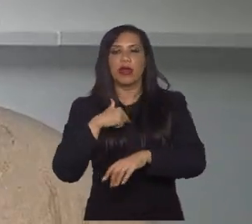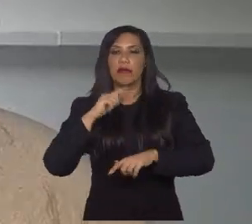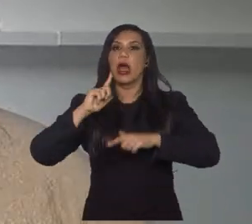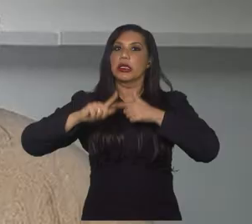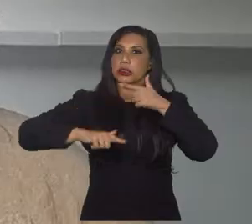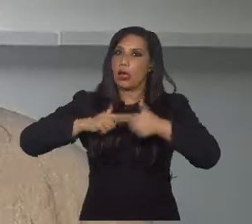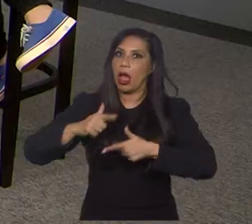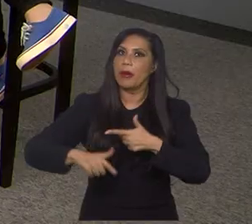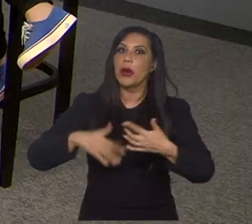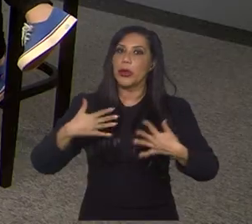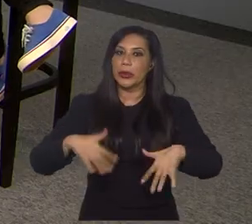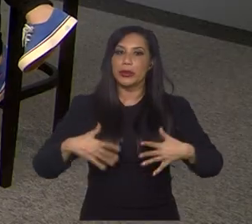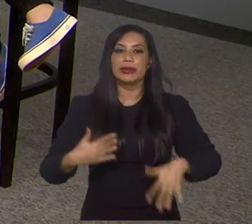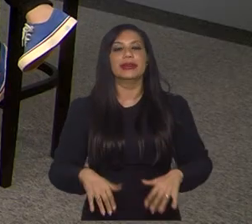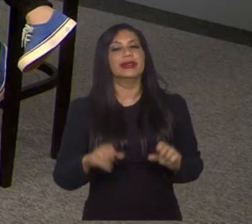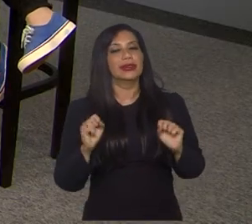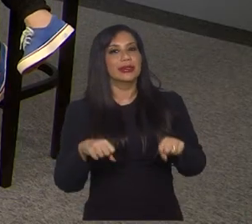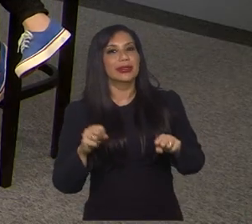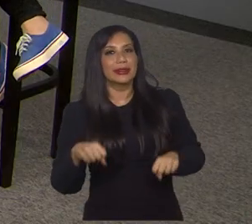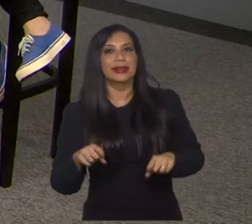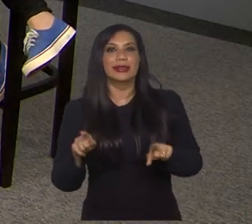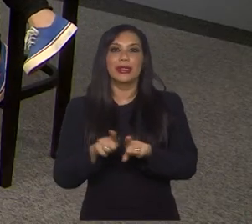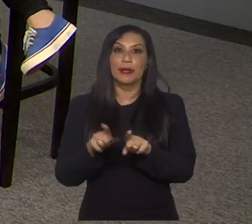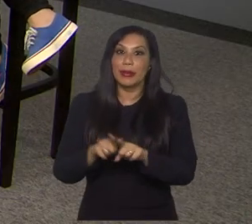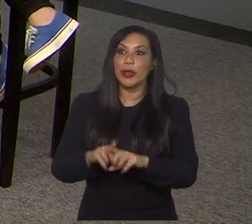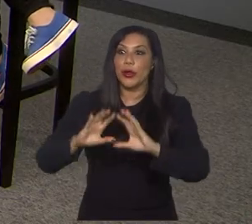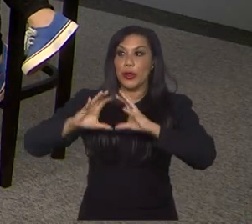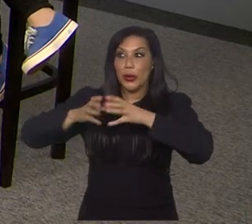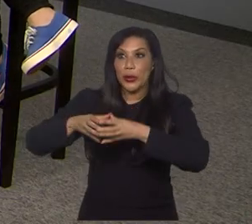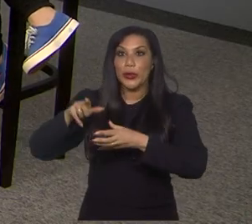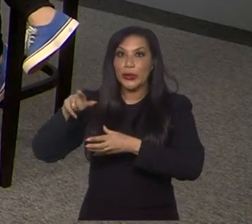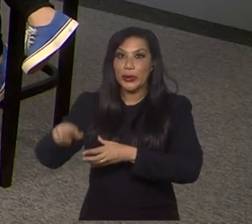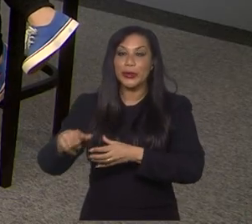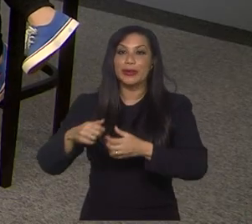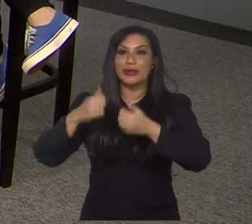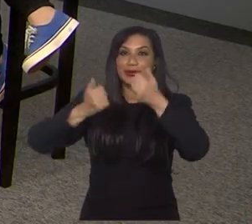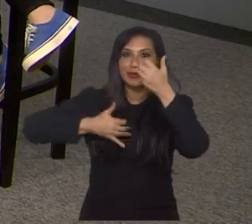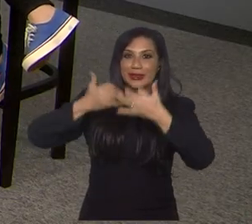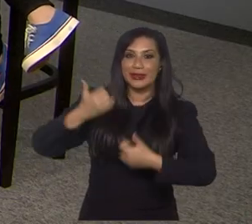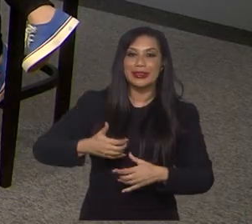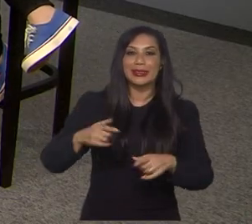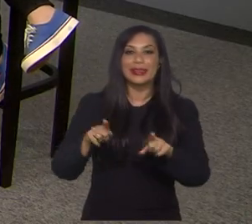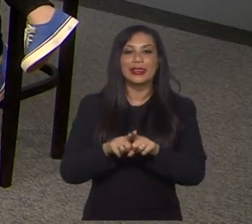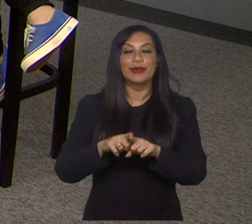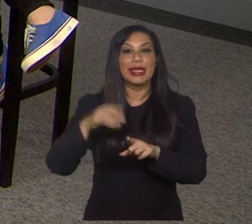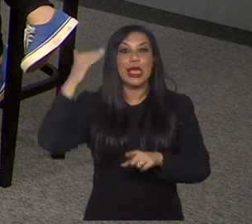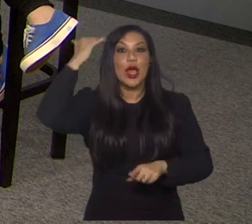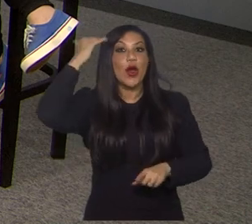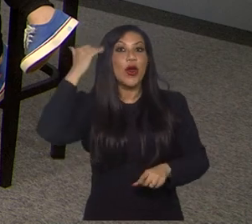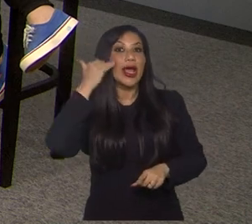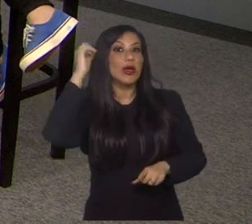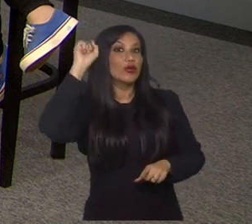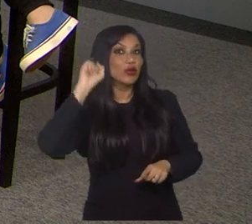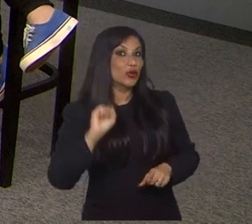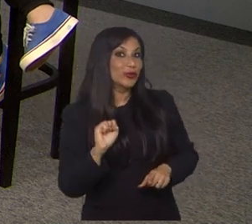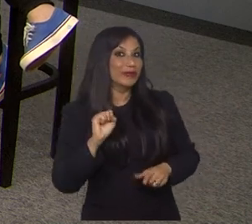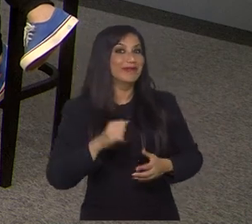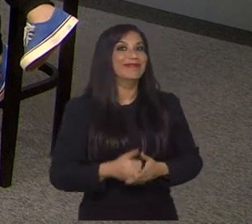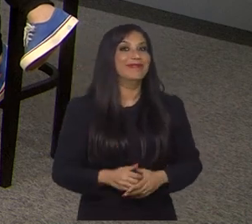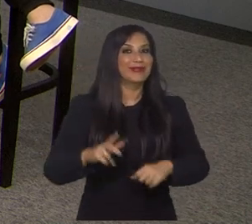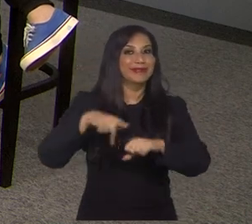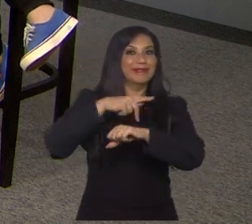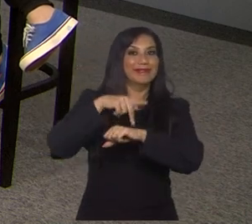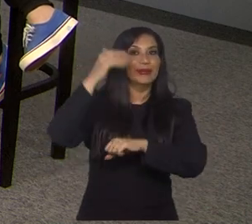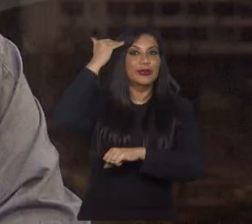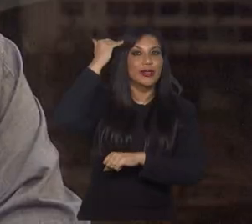trabalho. Pois é, e ainda nesse grupo que a gente já falou pra caramba, temos Coreia do Sul. Coreia do